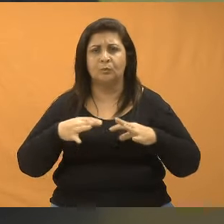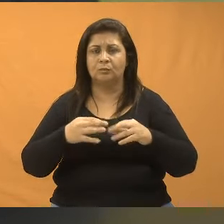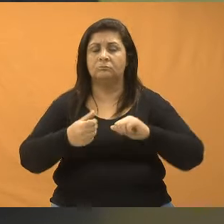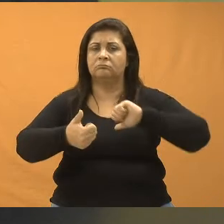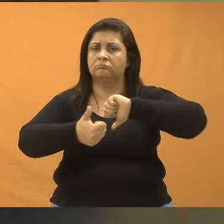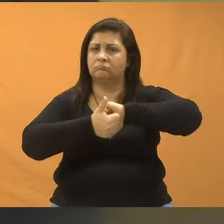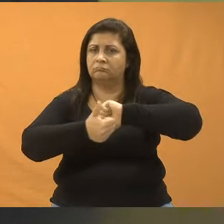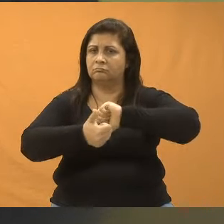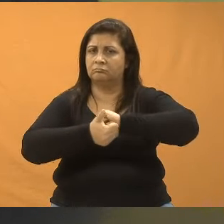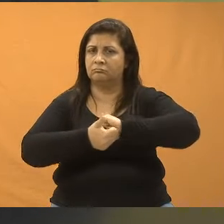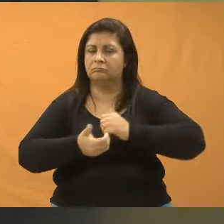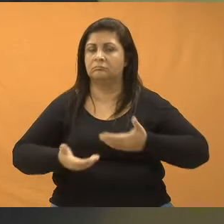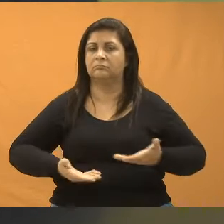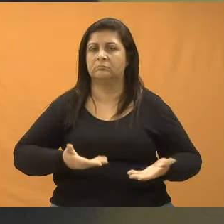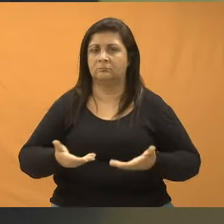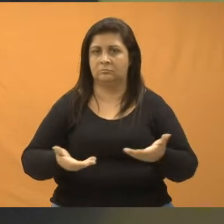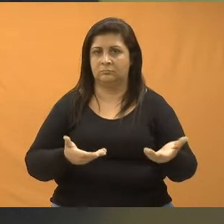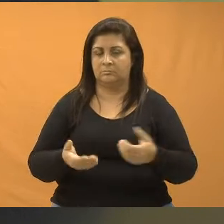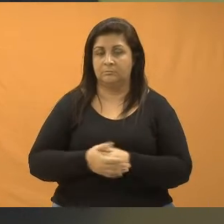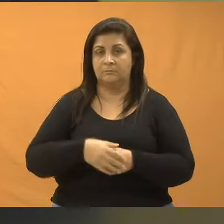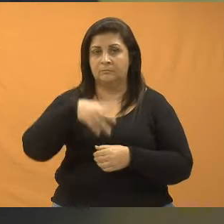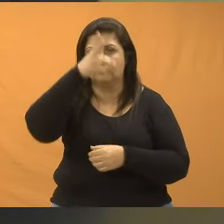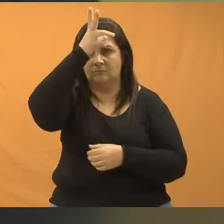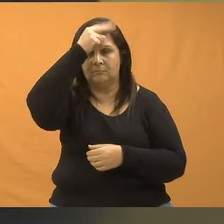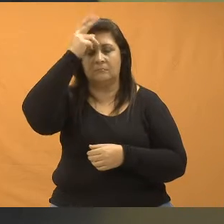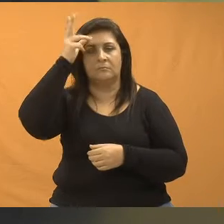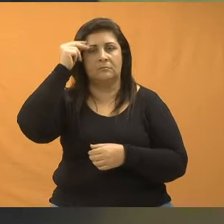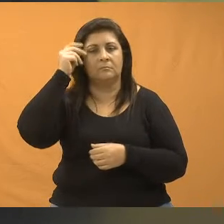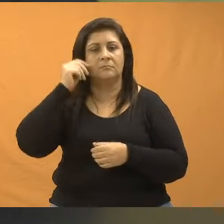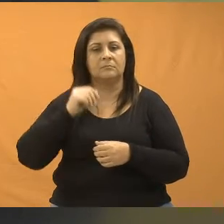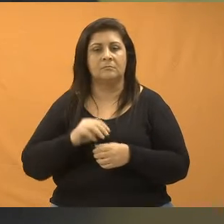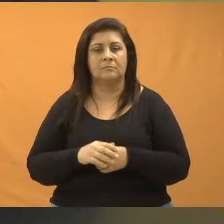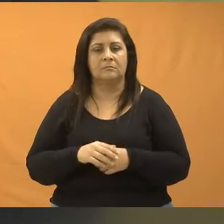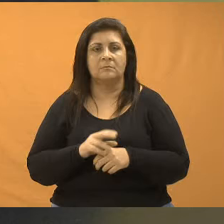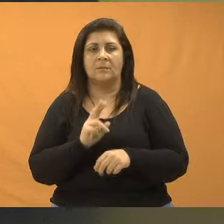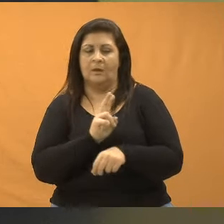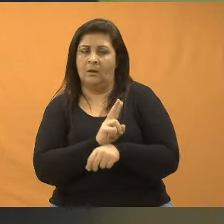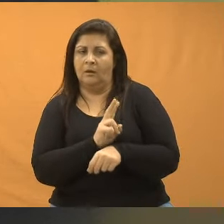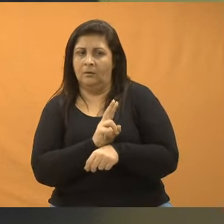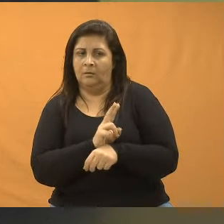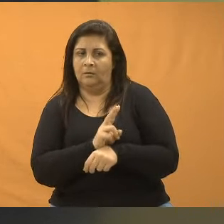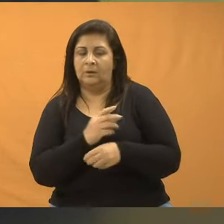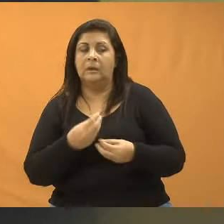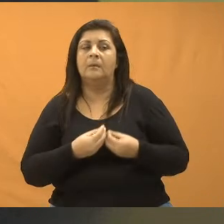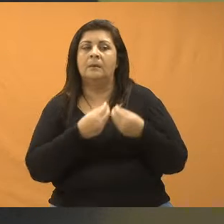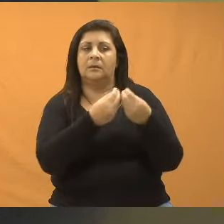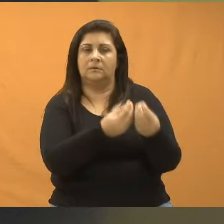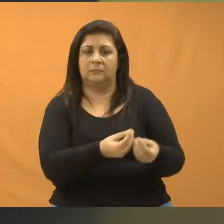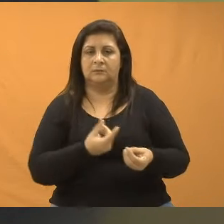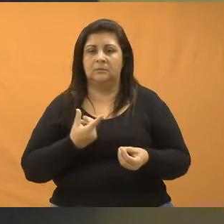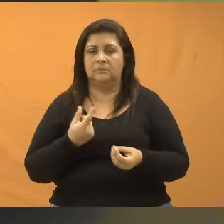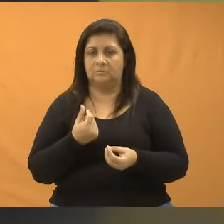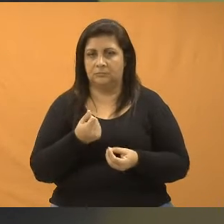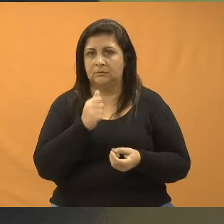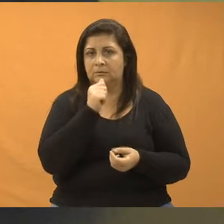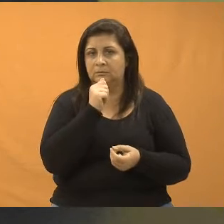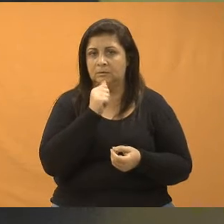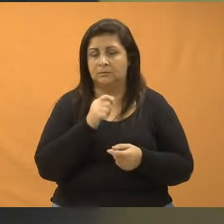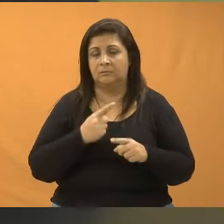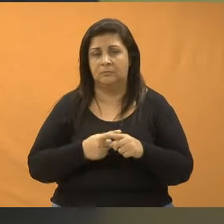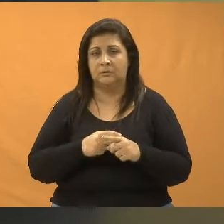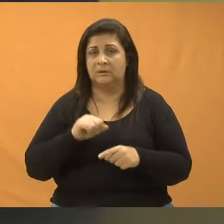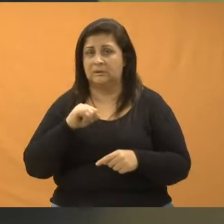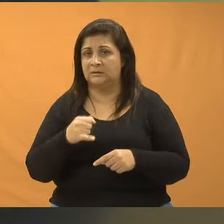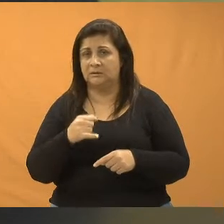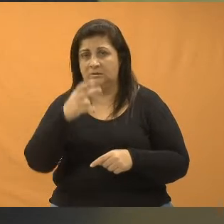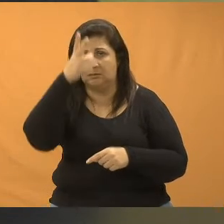do serviço. A Prefeitura continua garantindo o repasse financeiro à Santa Casa, porque se a Prefeitura não fizer o